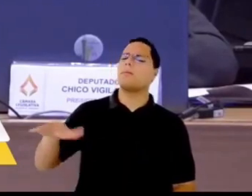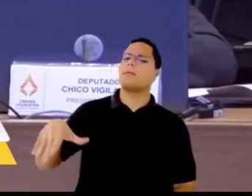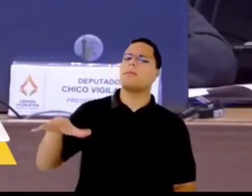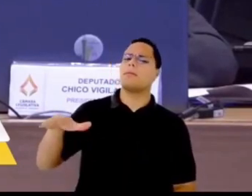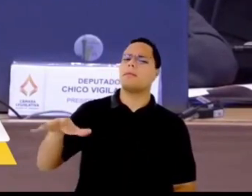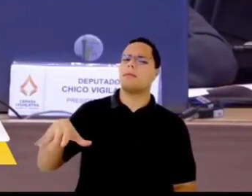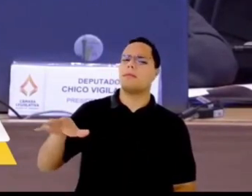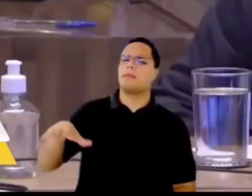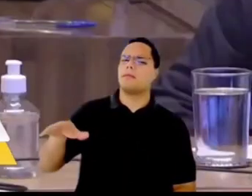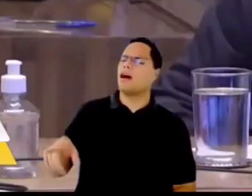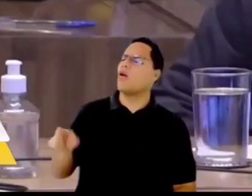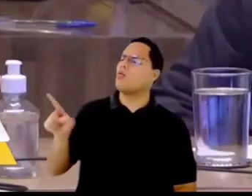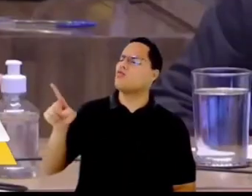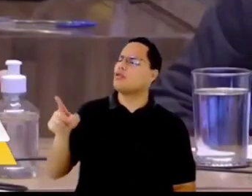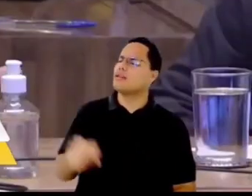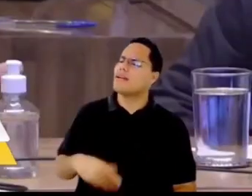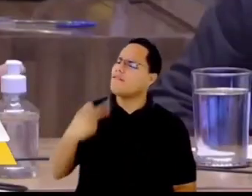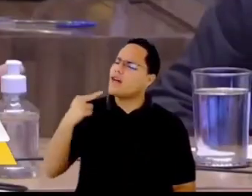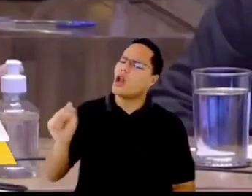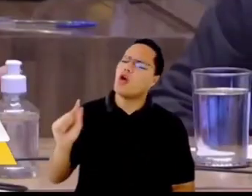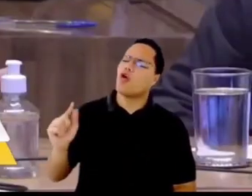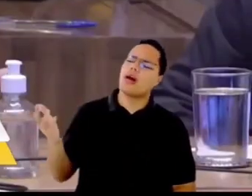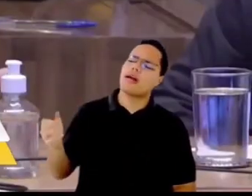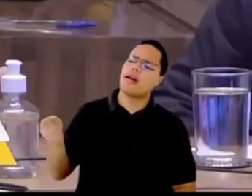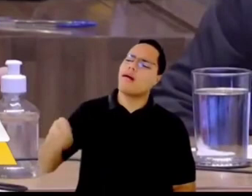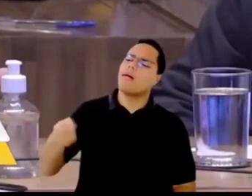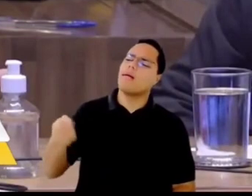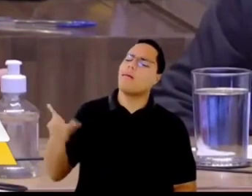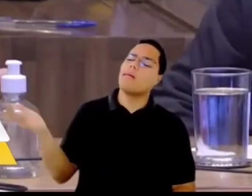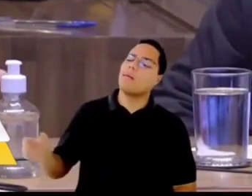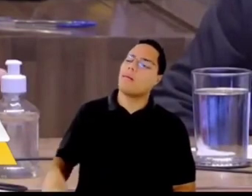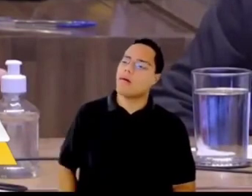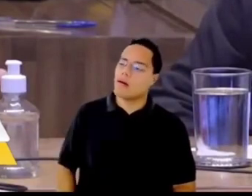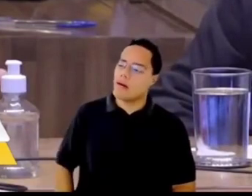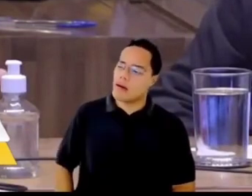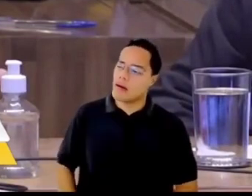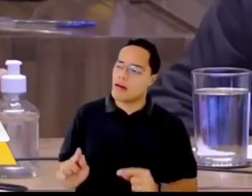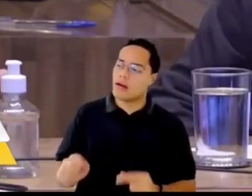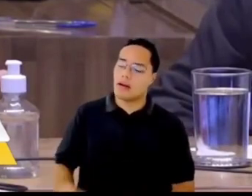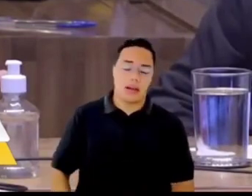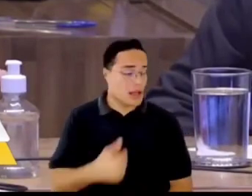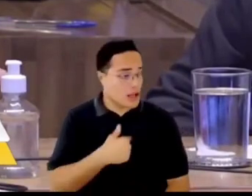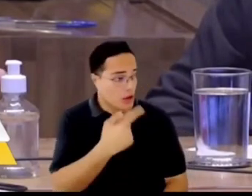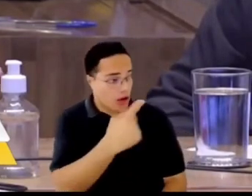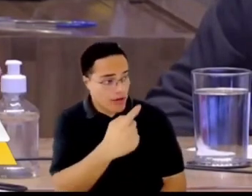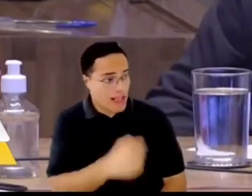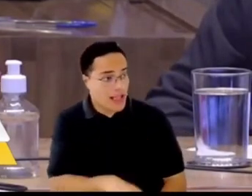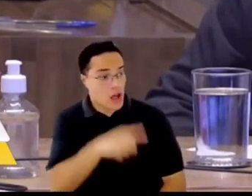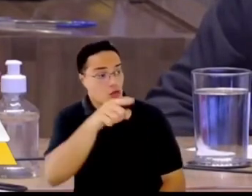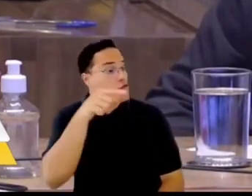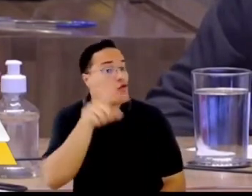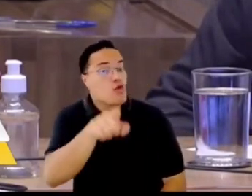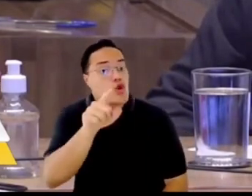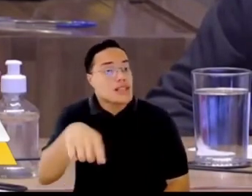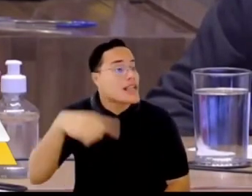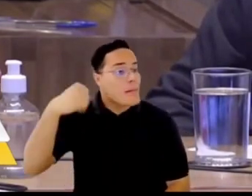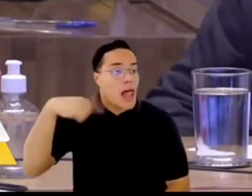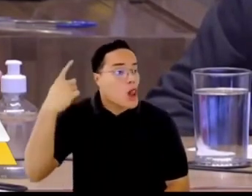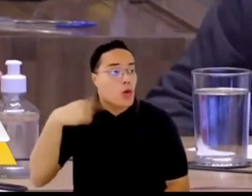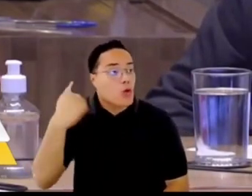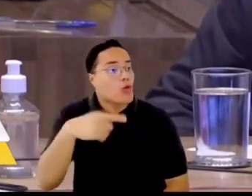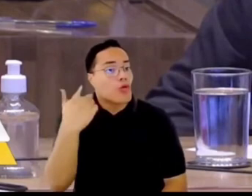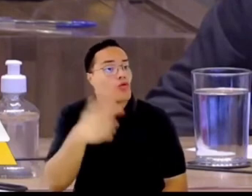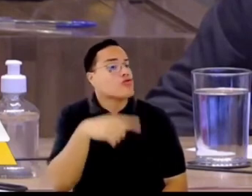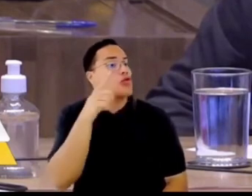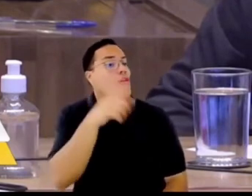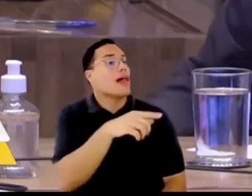para repreendê-lo? Eu falei para ele que ele era um louco, que ele ia matar um motorista, que